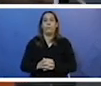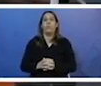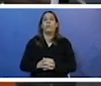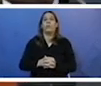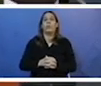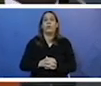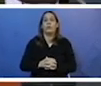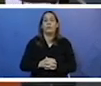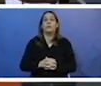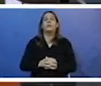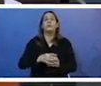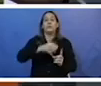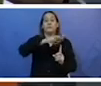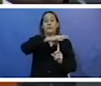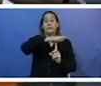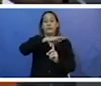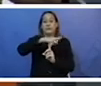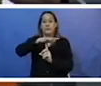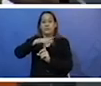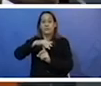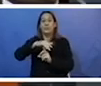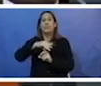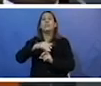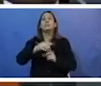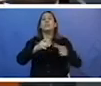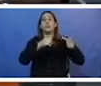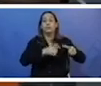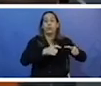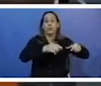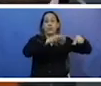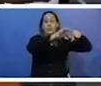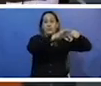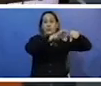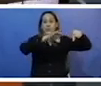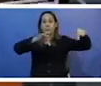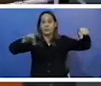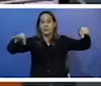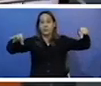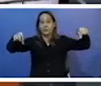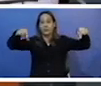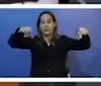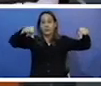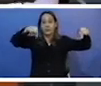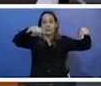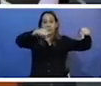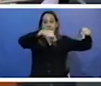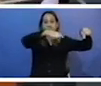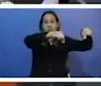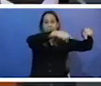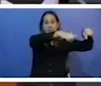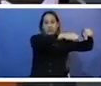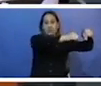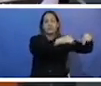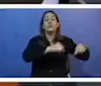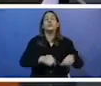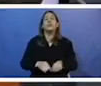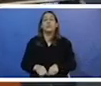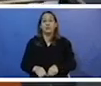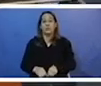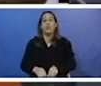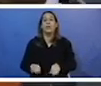nas feiras? Geralmente pendurados em cordões, tá? E se a gente for numa livraria, a gente pode